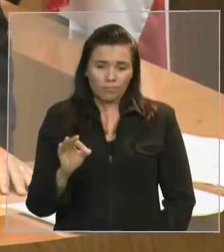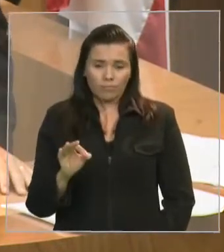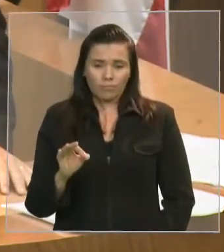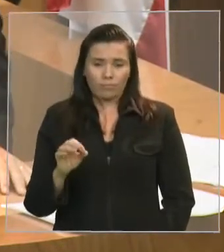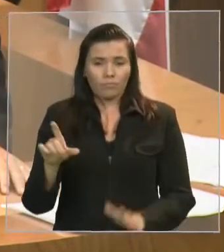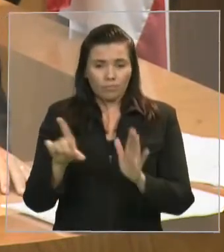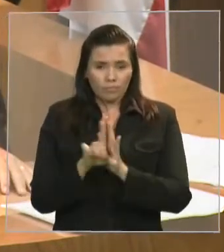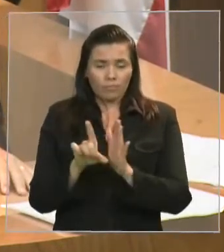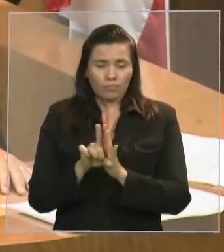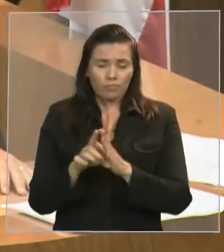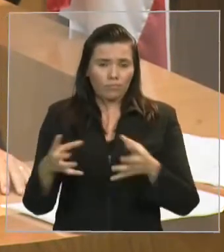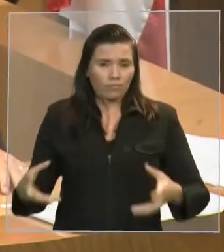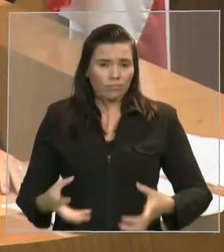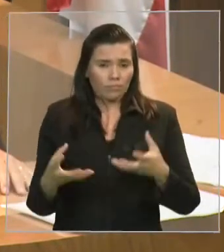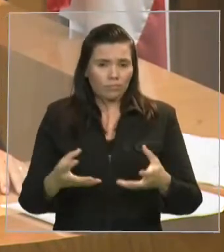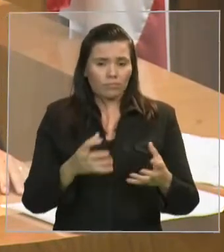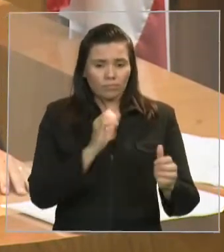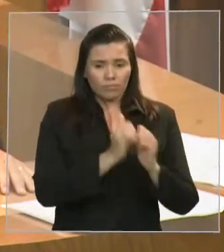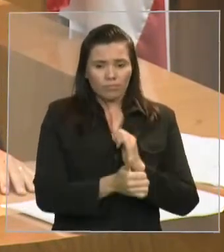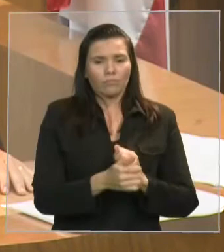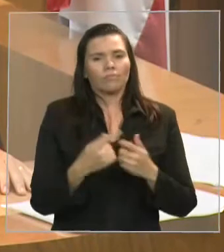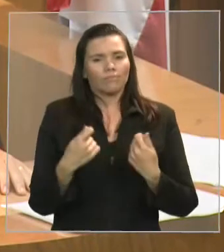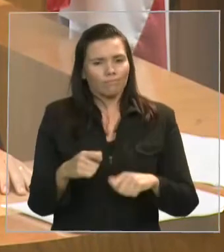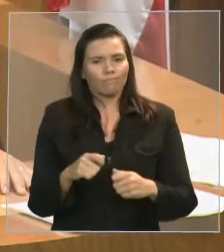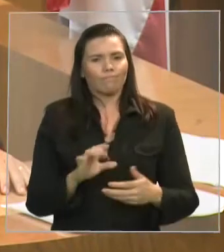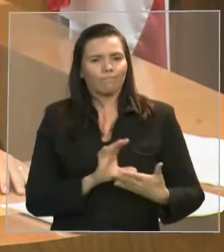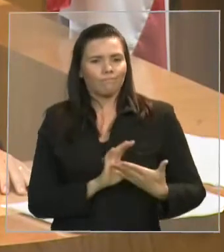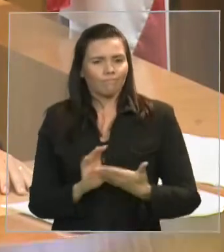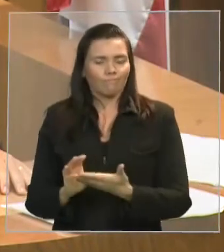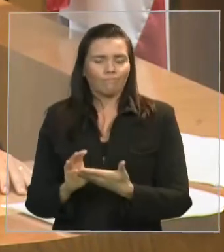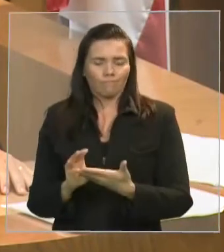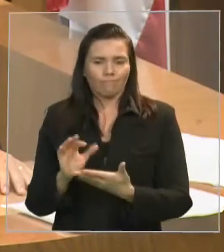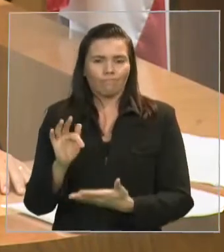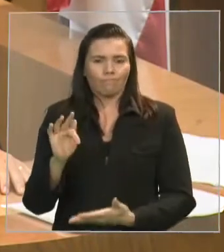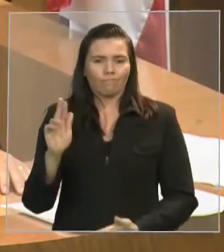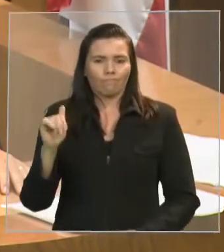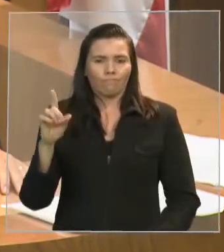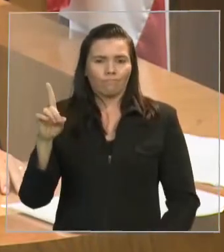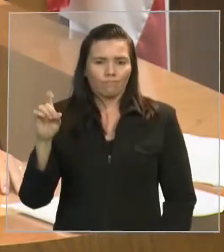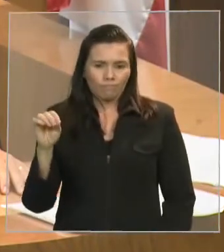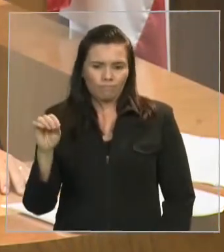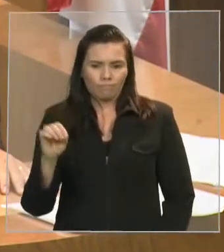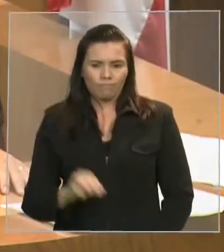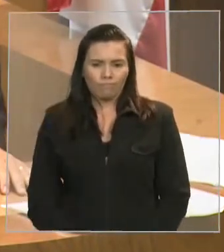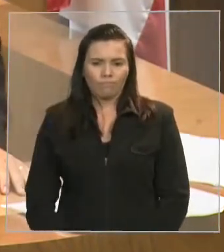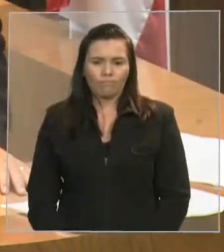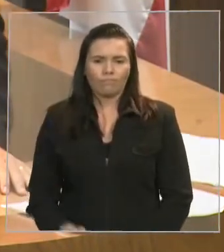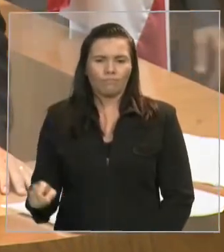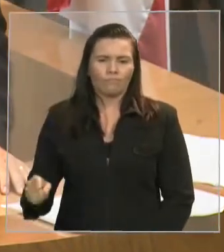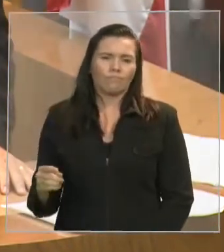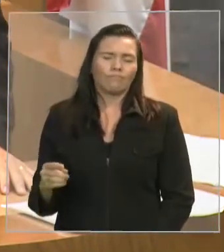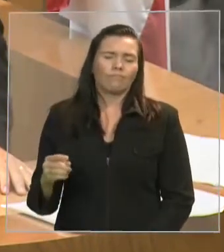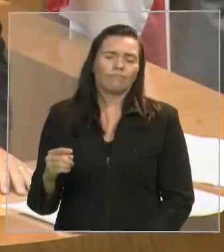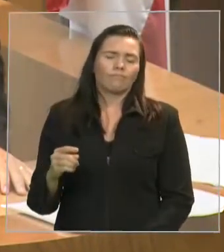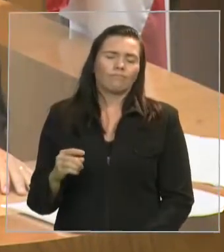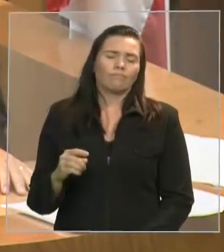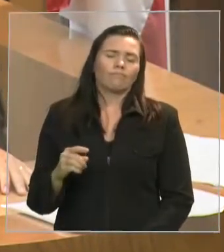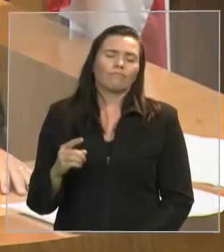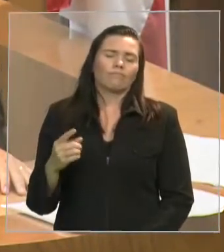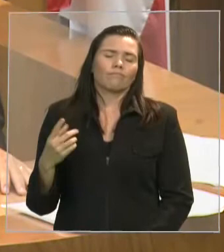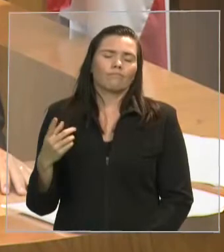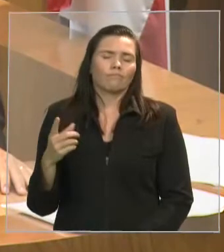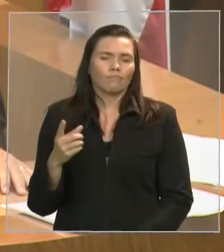esporte obrigatoriamente tem que ir para esse fundo. E esse valor vem sendo acumulado ao longo dos anos. E está